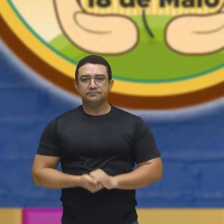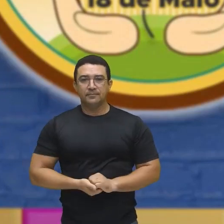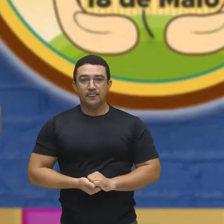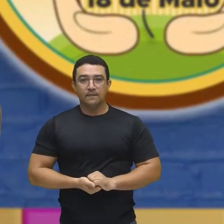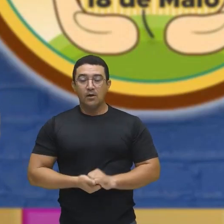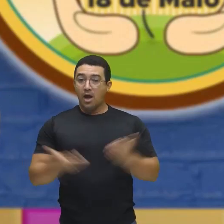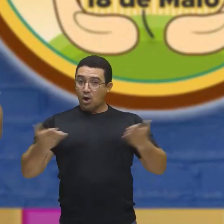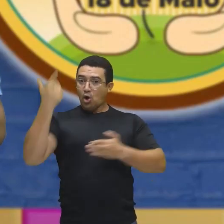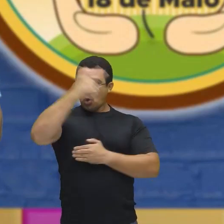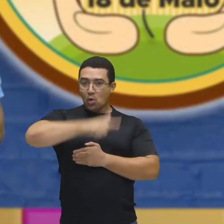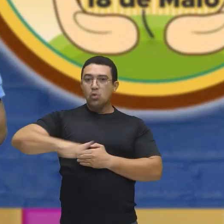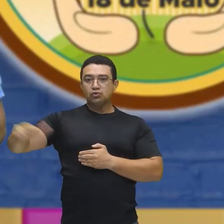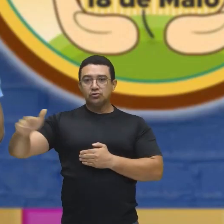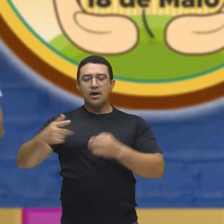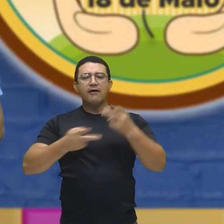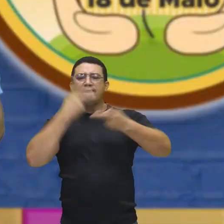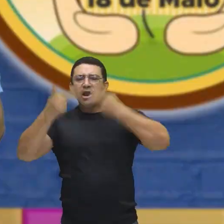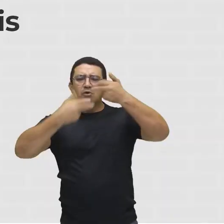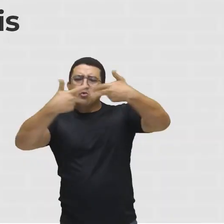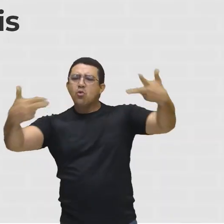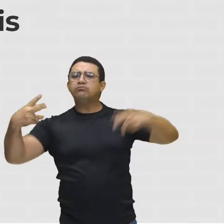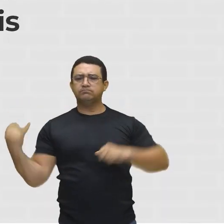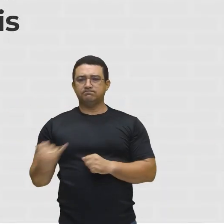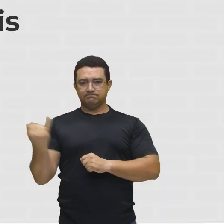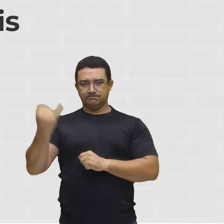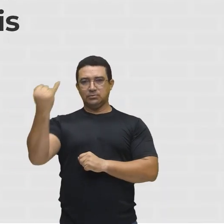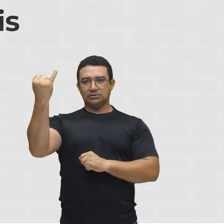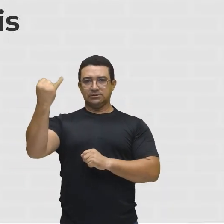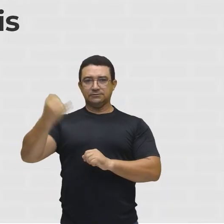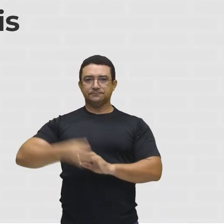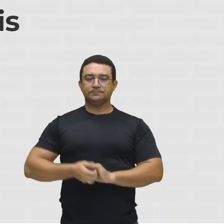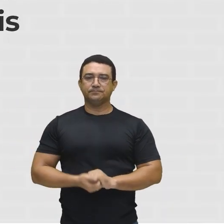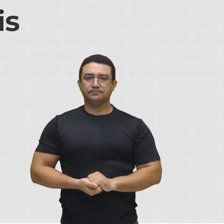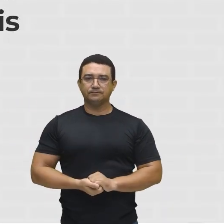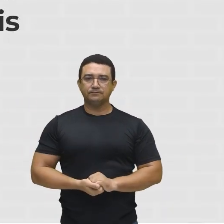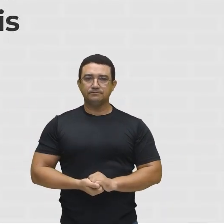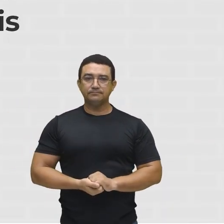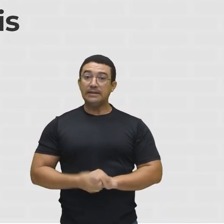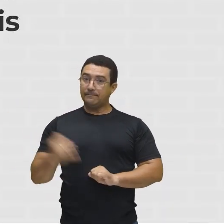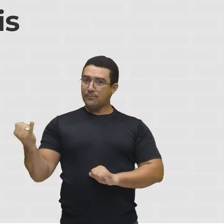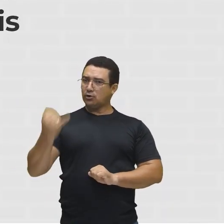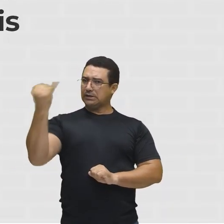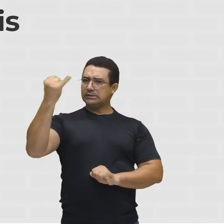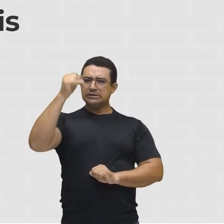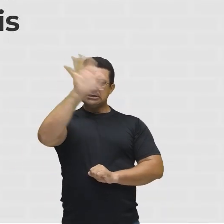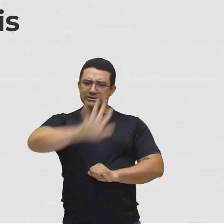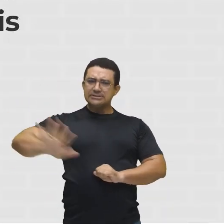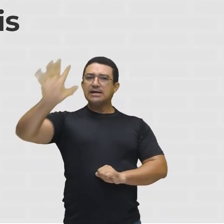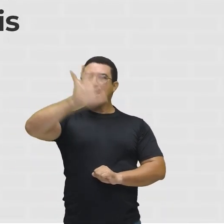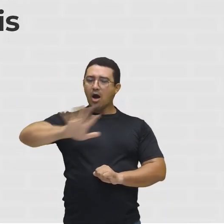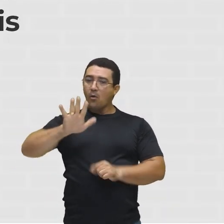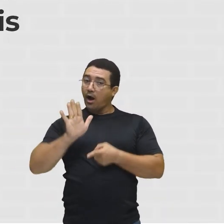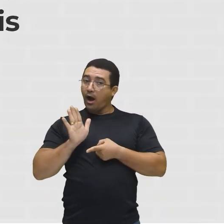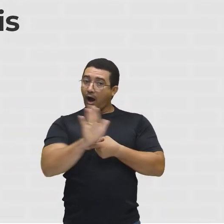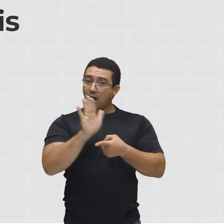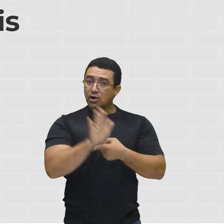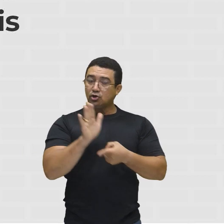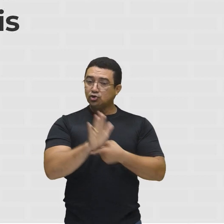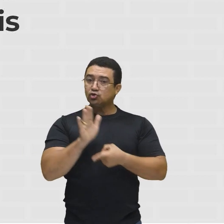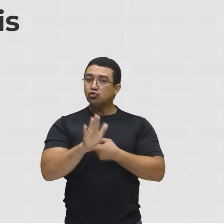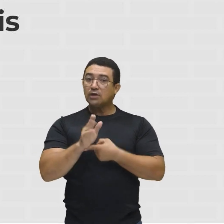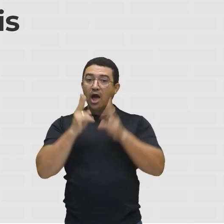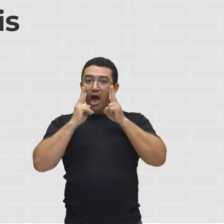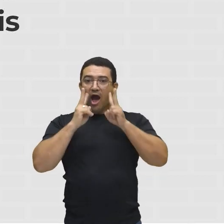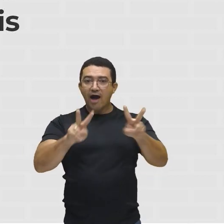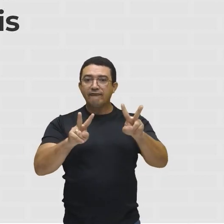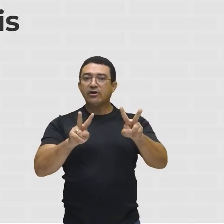continuidade falando de uma coisa muito importante. Vamos lá? Então, é importante, de modo geral, ela ajuda a promover um olhar mais crítico